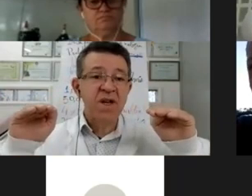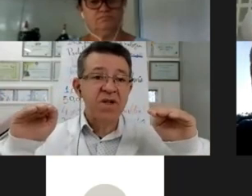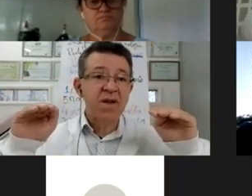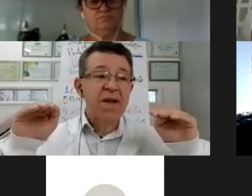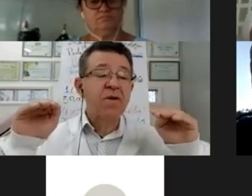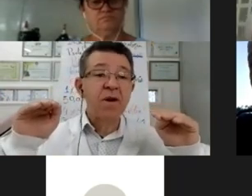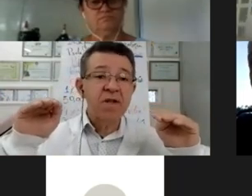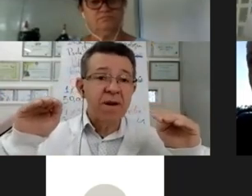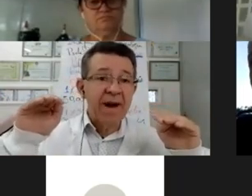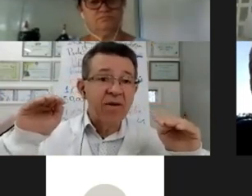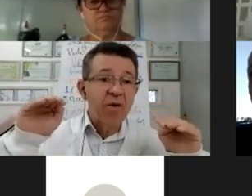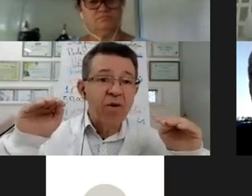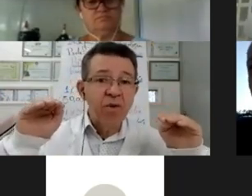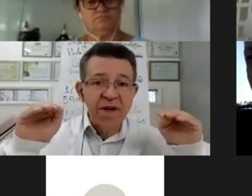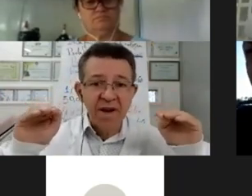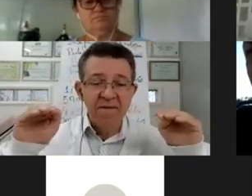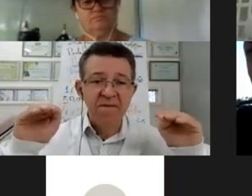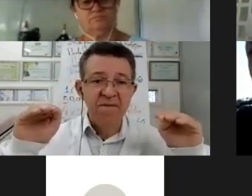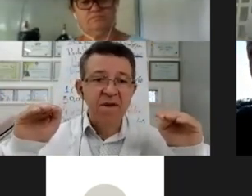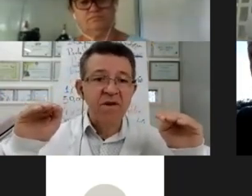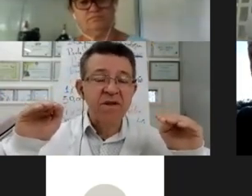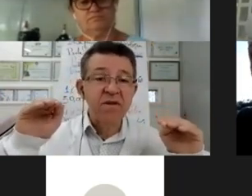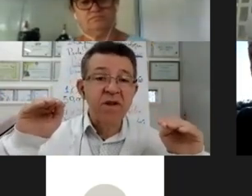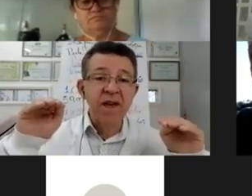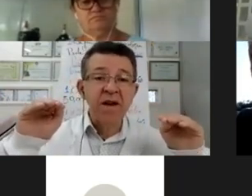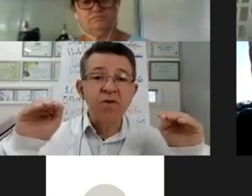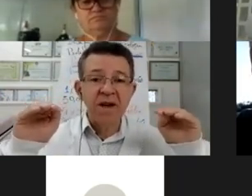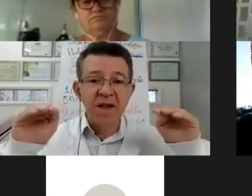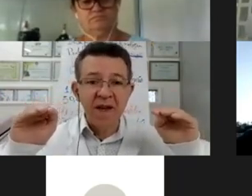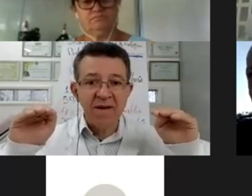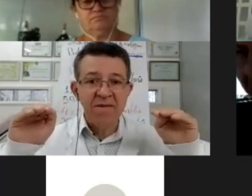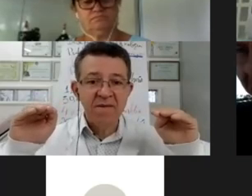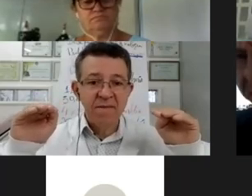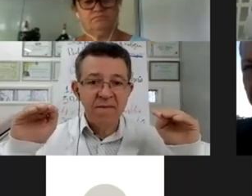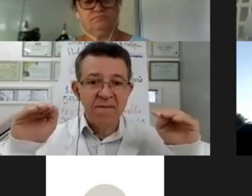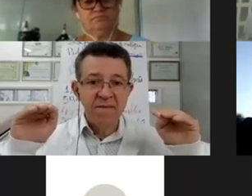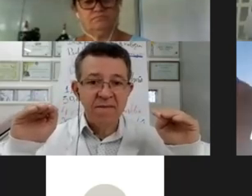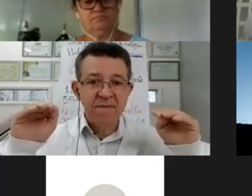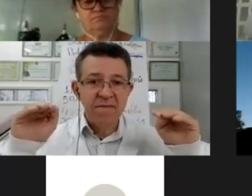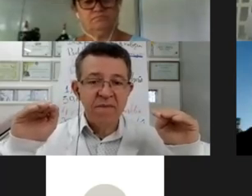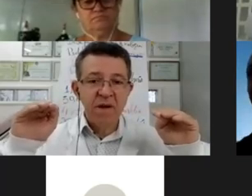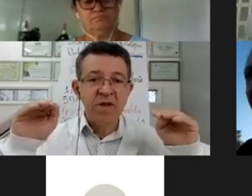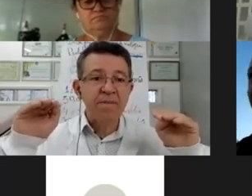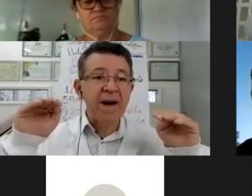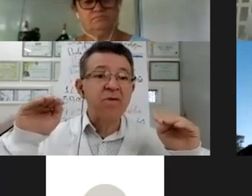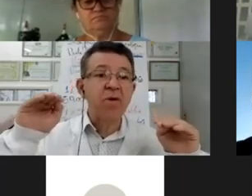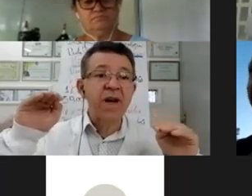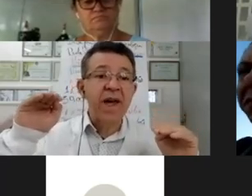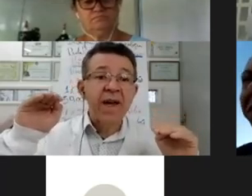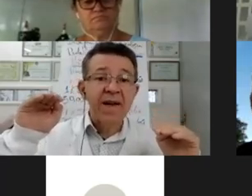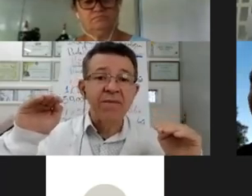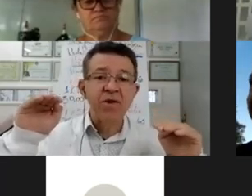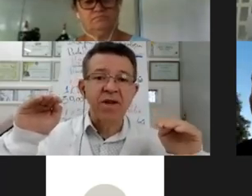Ou seja, eu não trabalho com cura. Eu não ensino ninguém a curar ninguém. Eu trabalho